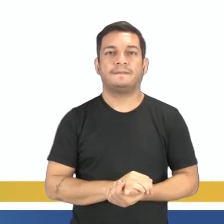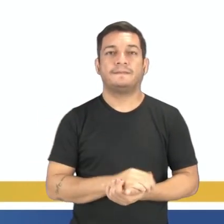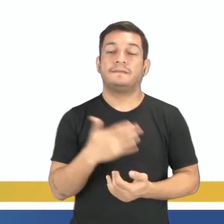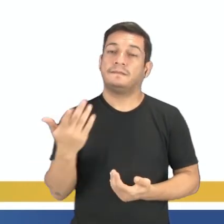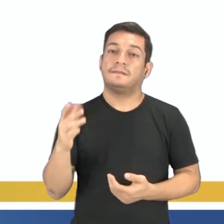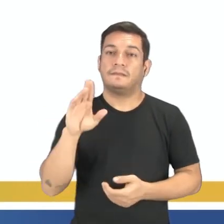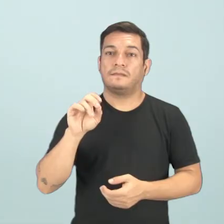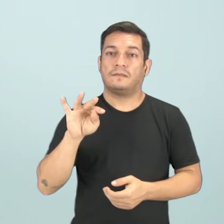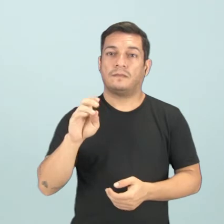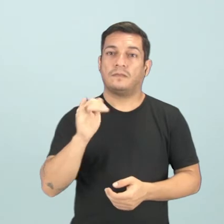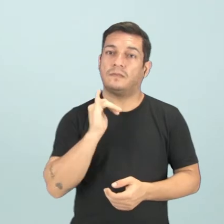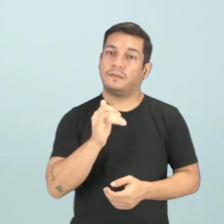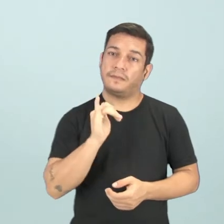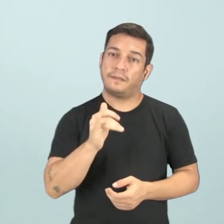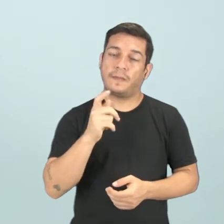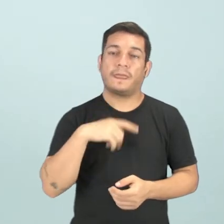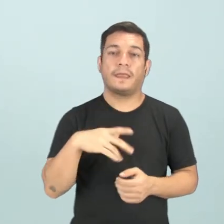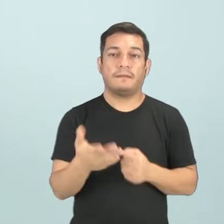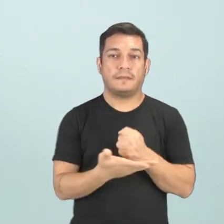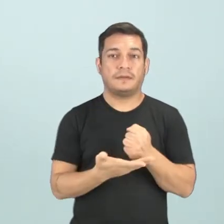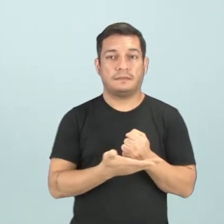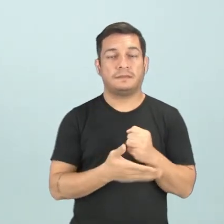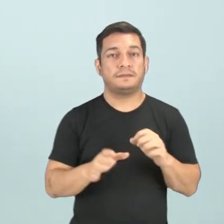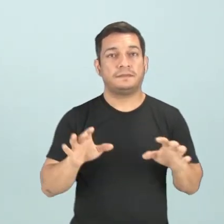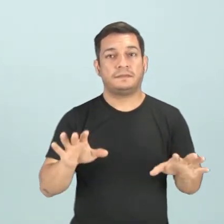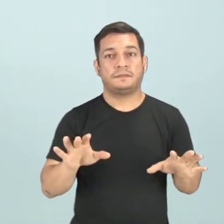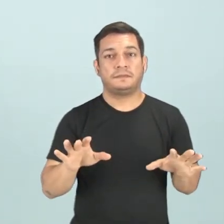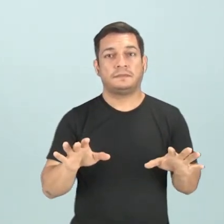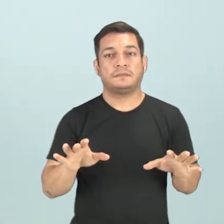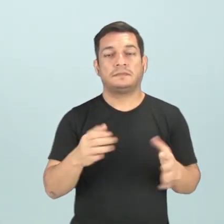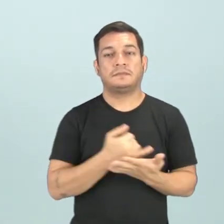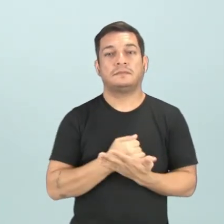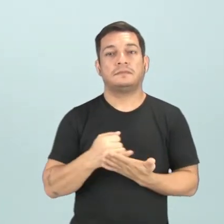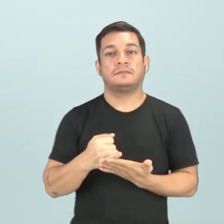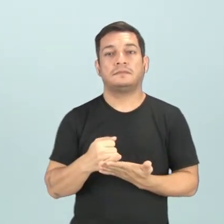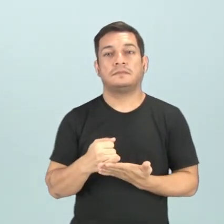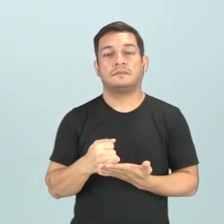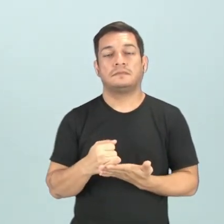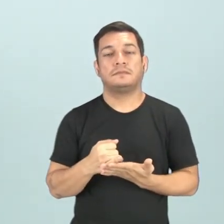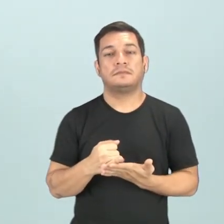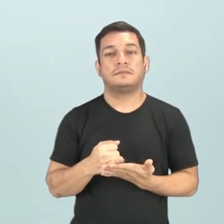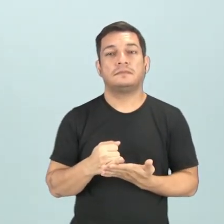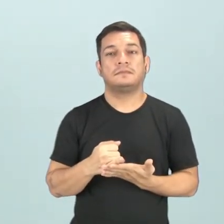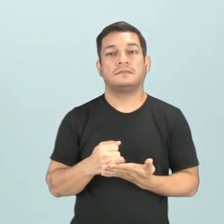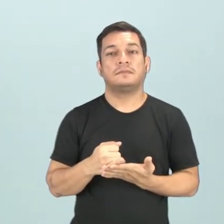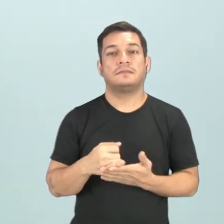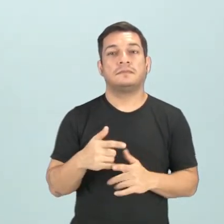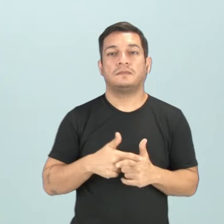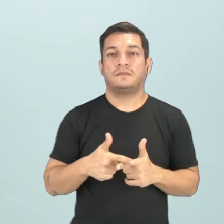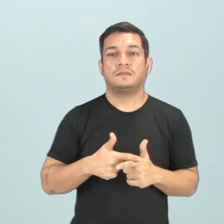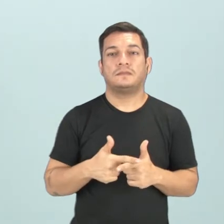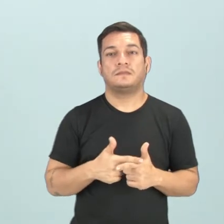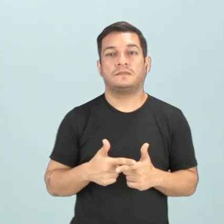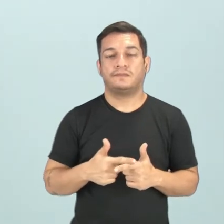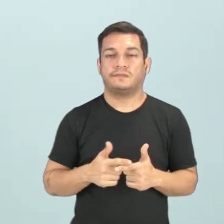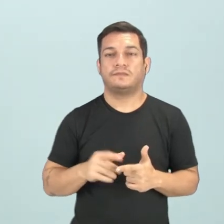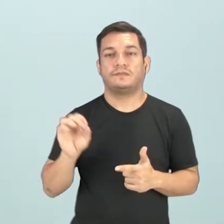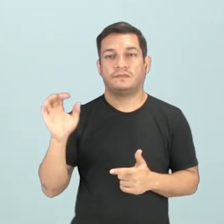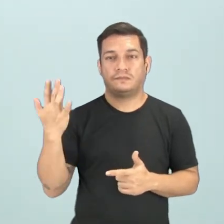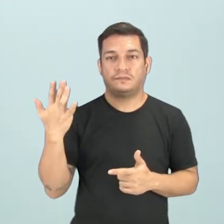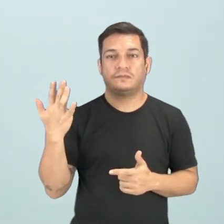conto é basicamente isso, tá? Ele inicia ali com um problema, com uma